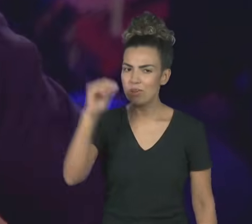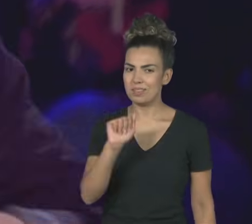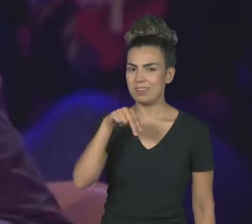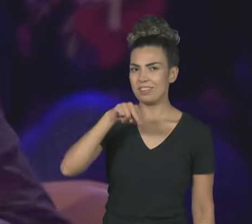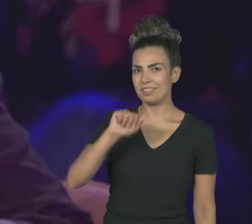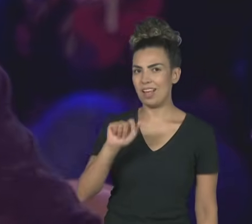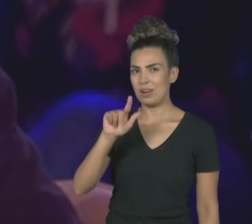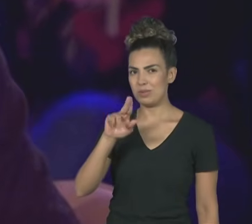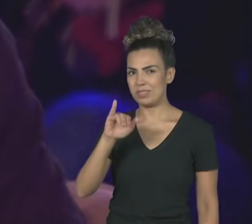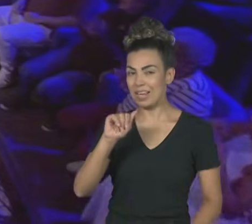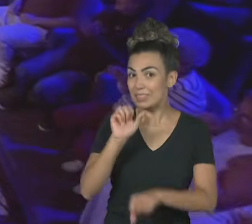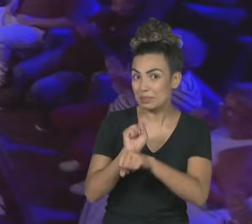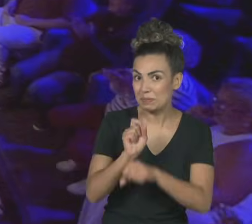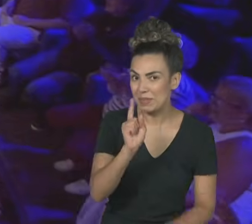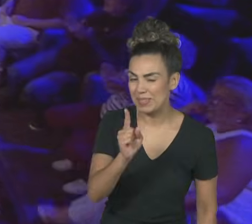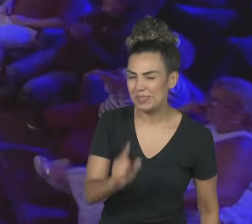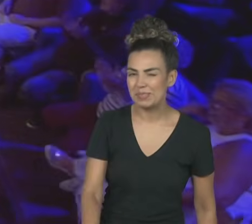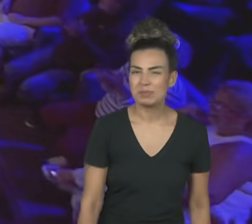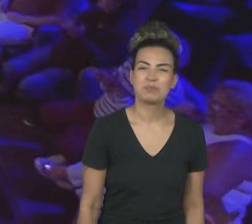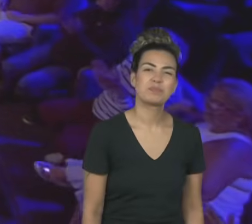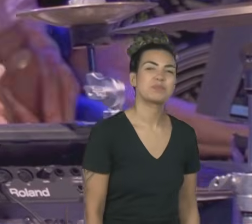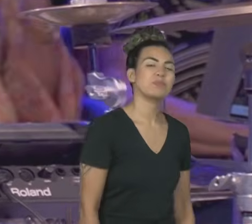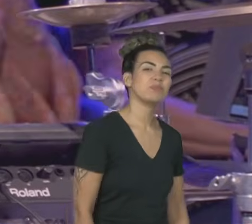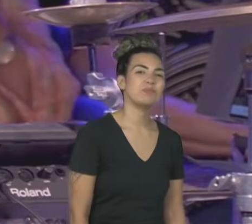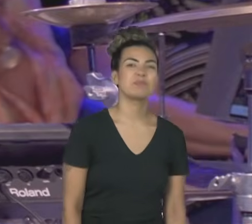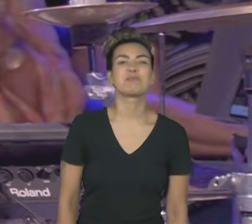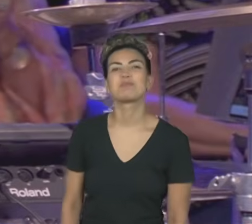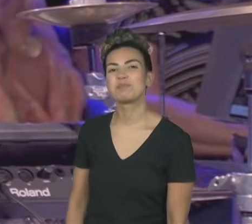Torre. Fiquem ligados.